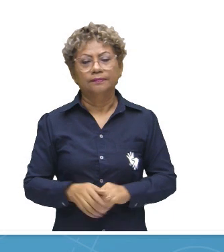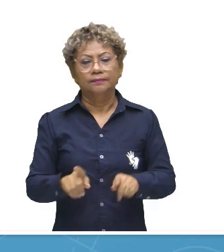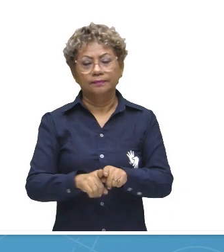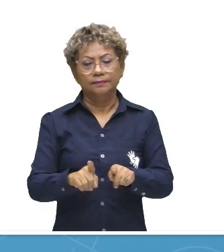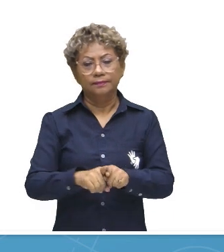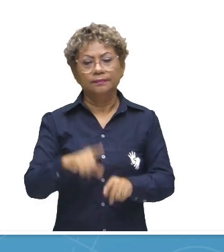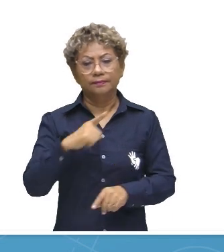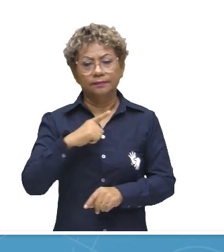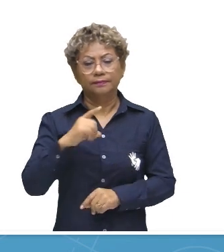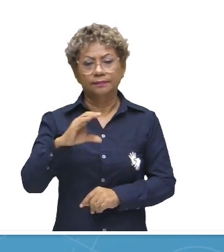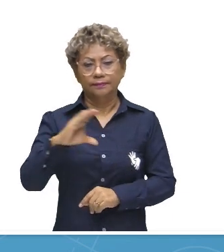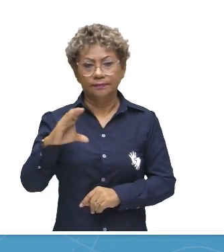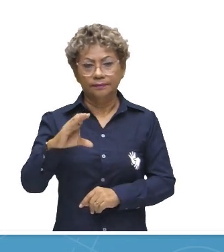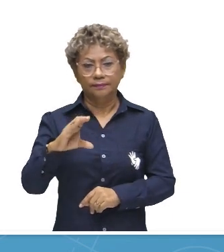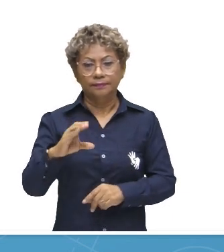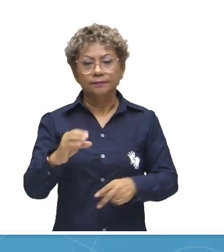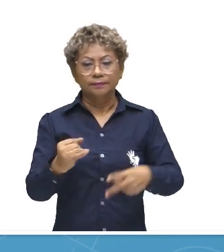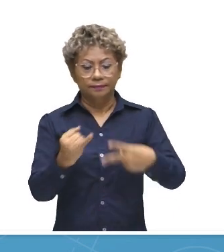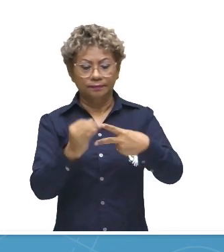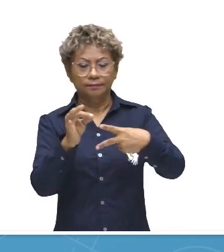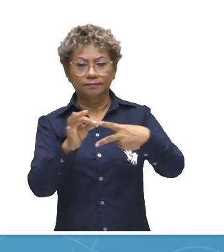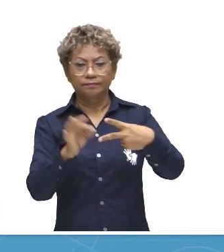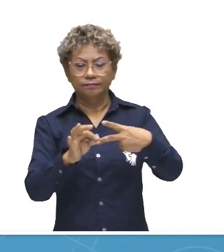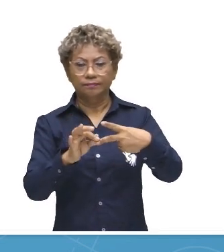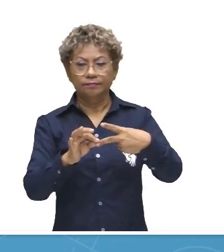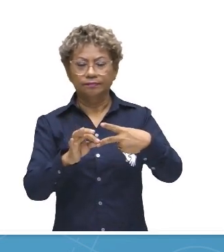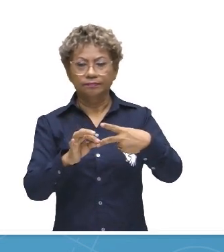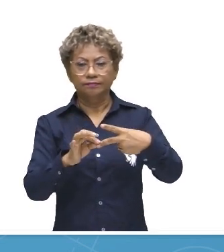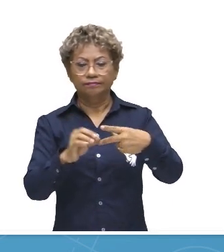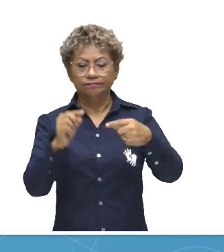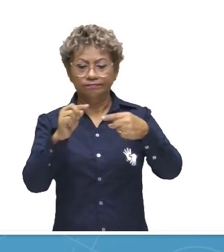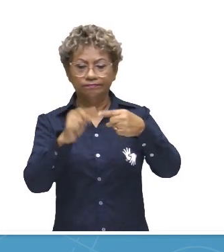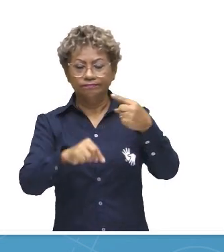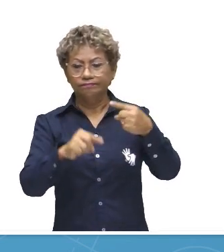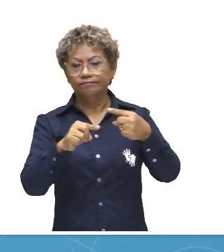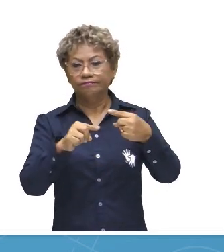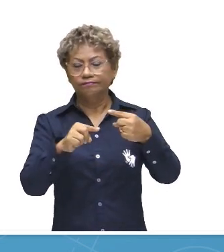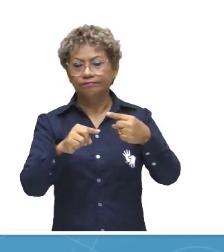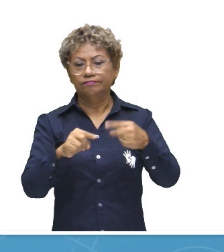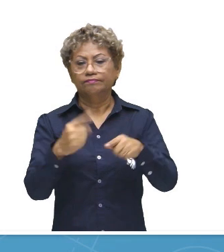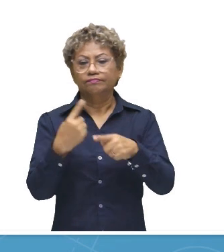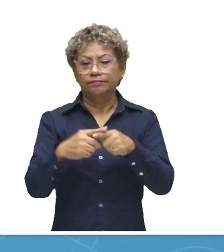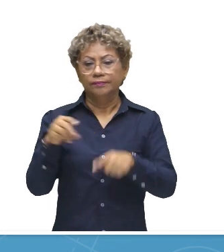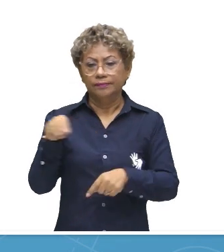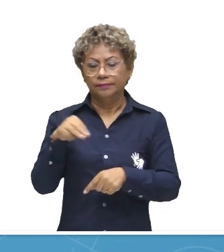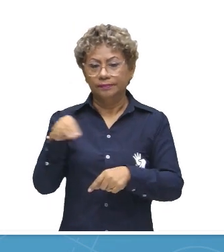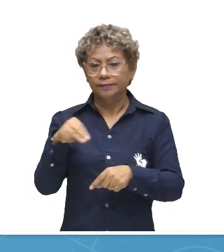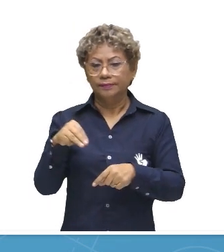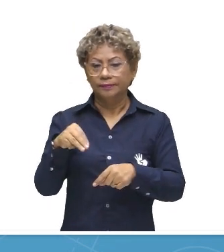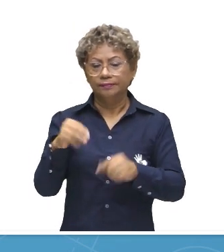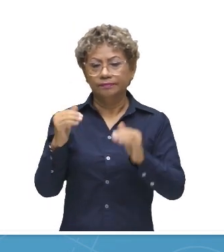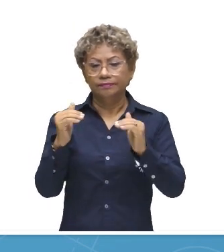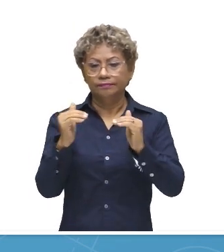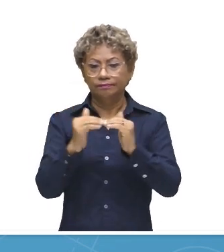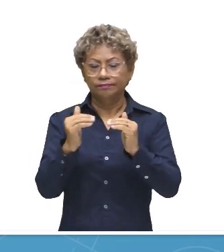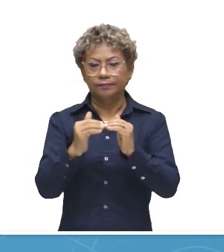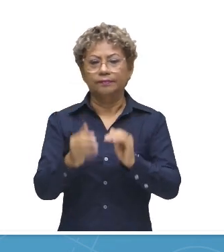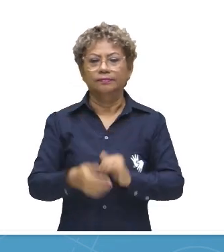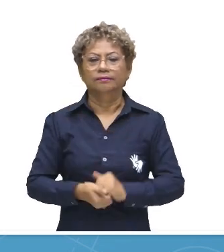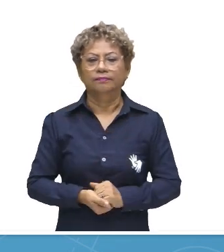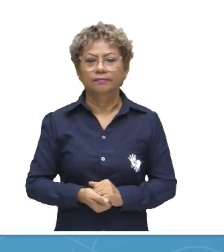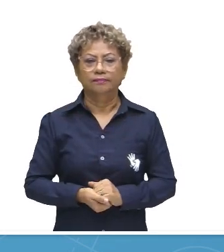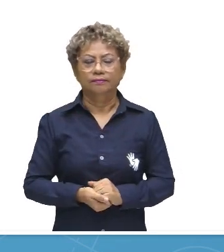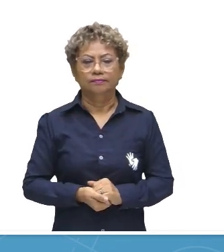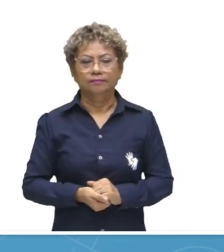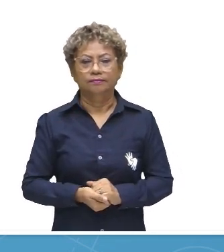letra C, um polígono é chamado de regular quando todos os seus ângulos possuem a mesma medida. Pessoal, nós temos também que concluir,